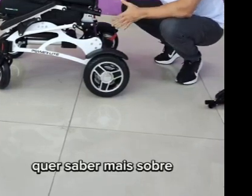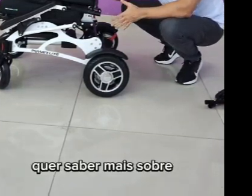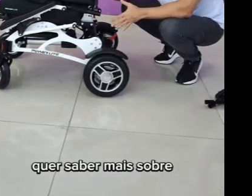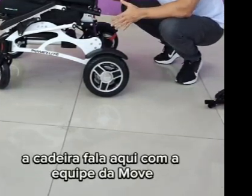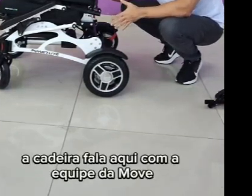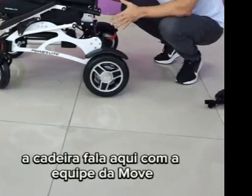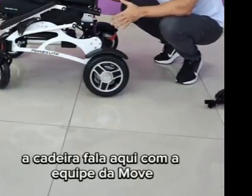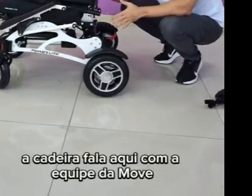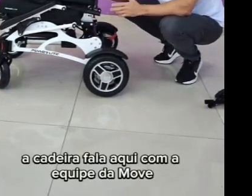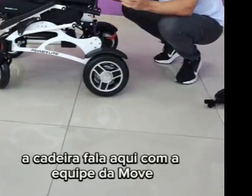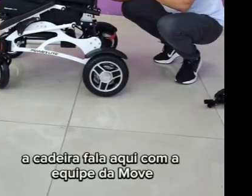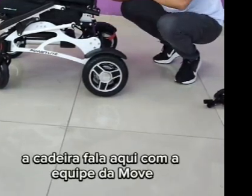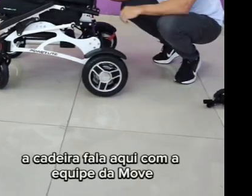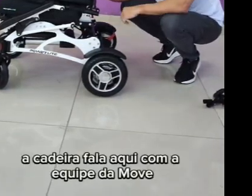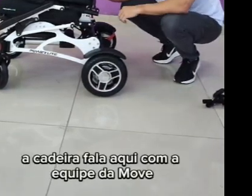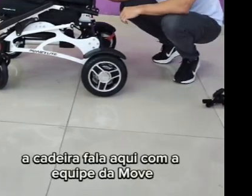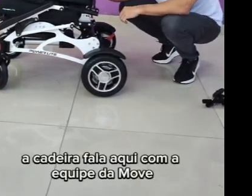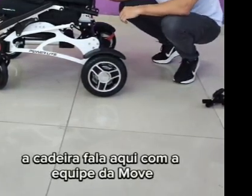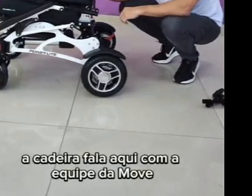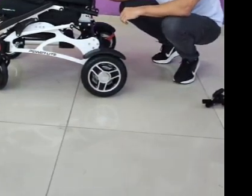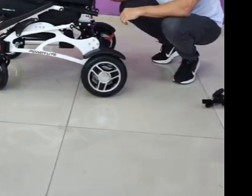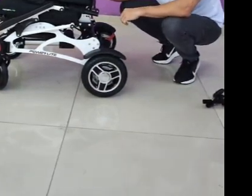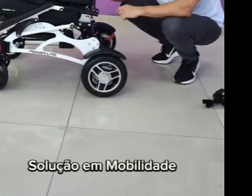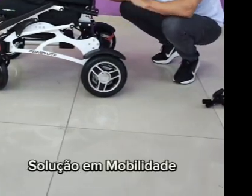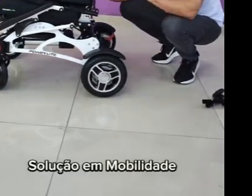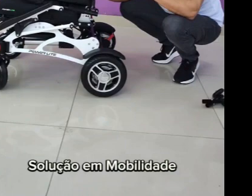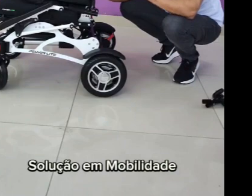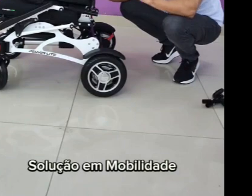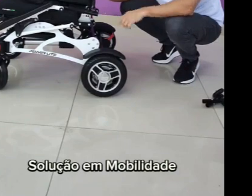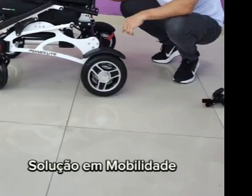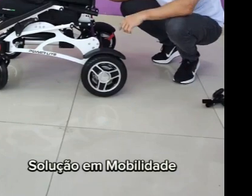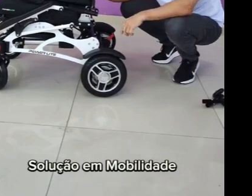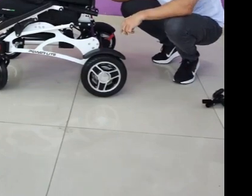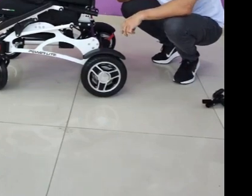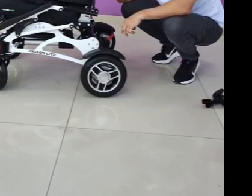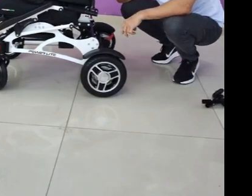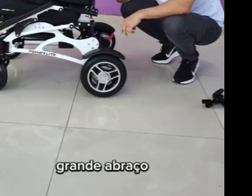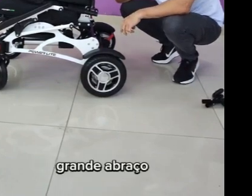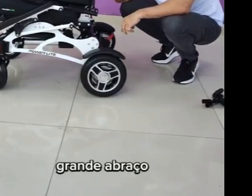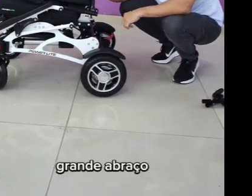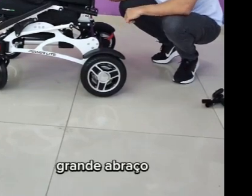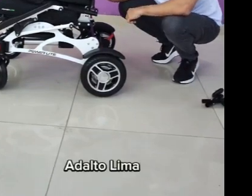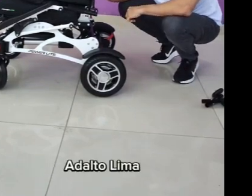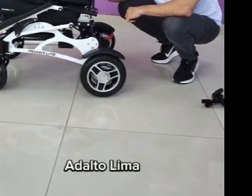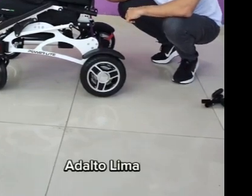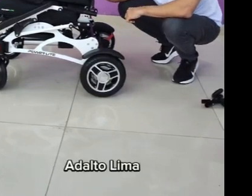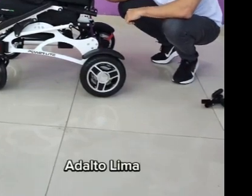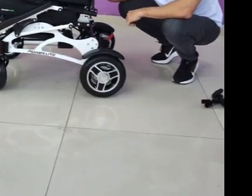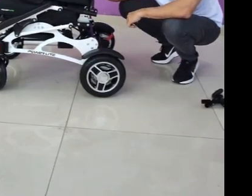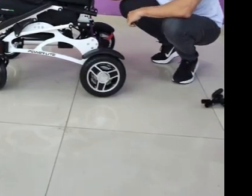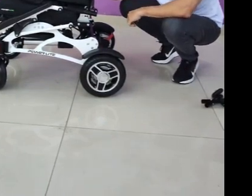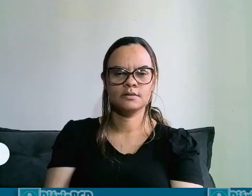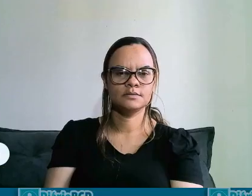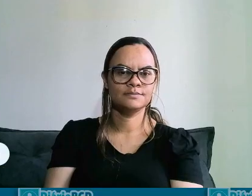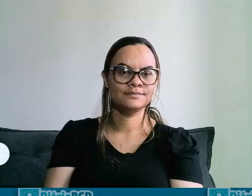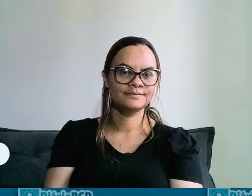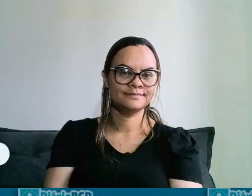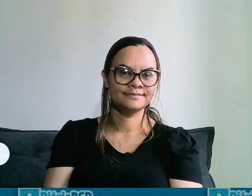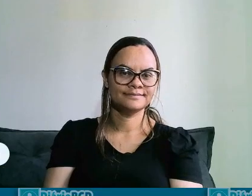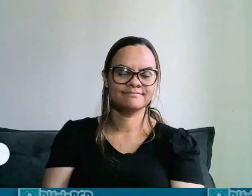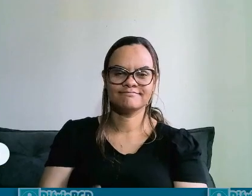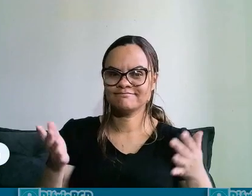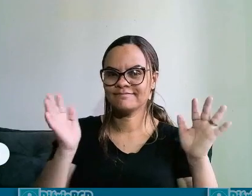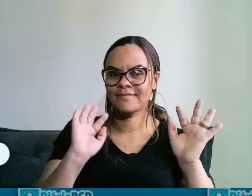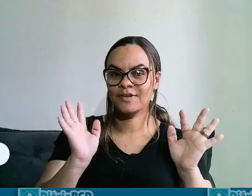Quer saber mais sobre a cadeira? Fala aqui com a equipe da Move, Solução e Mobilidade. Grande abraço, Adalto Lima. Bom, como